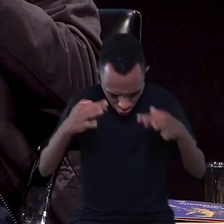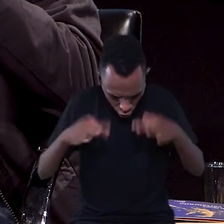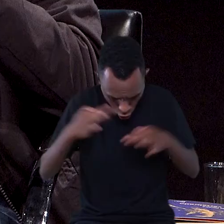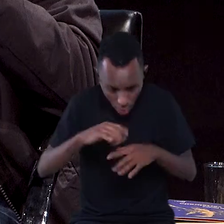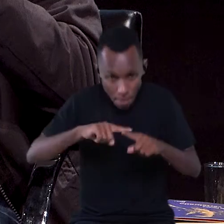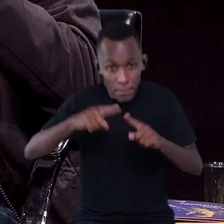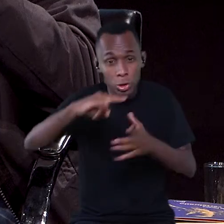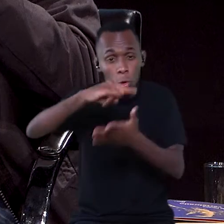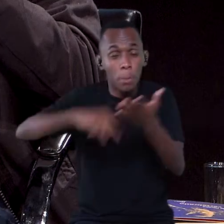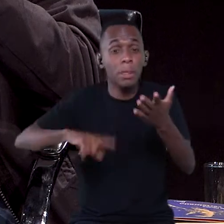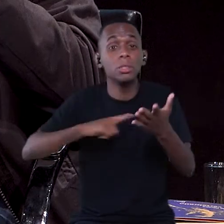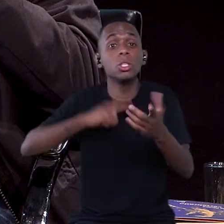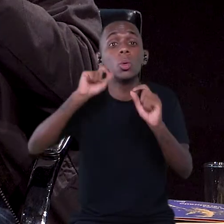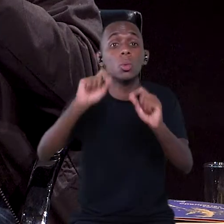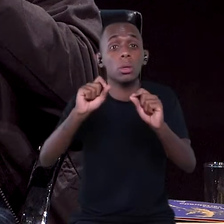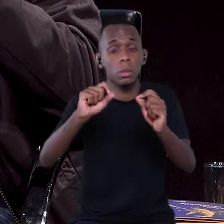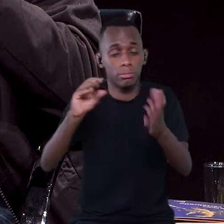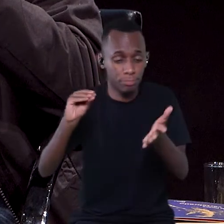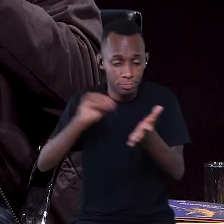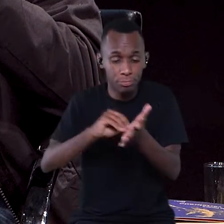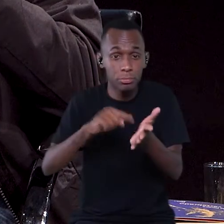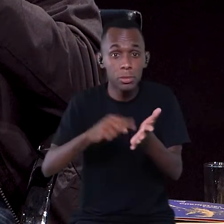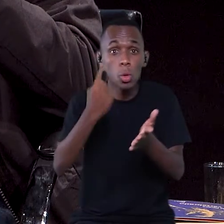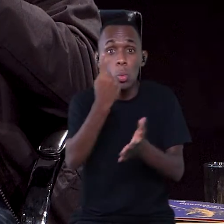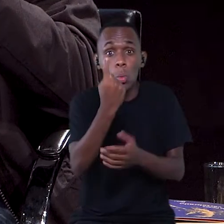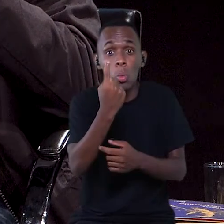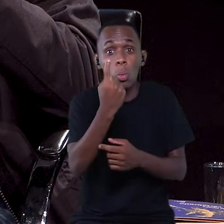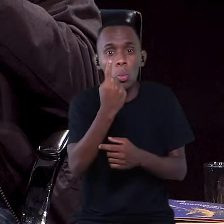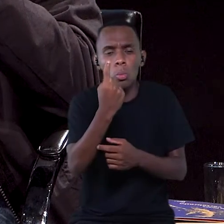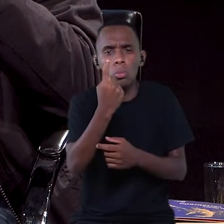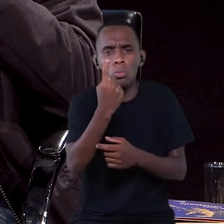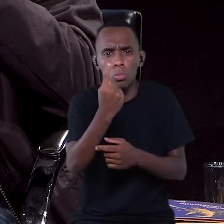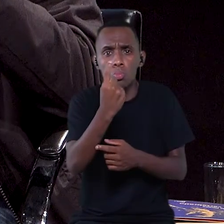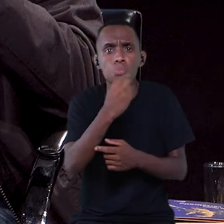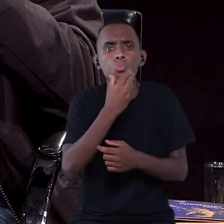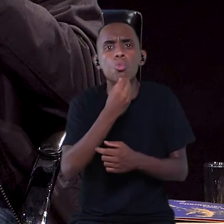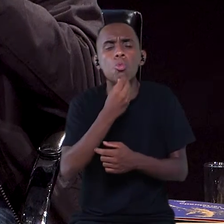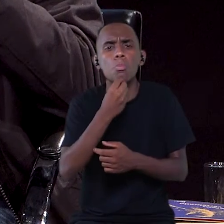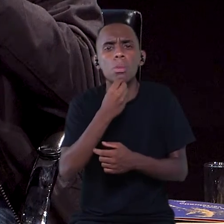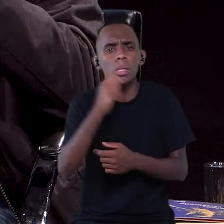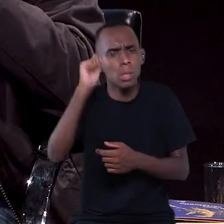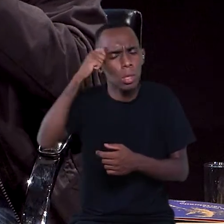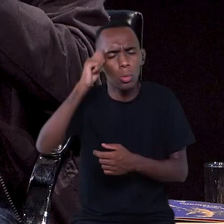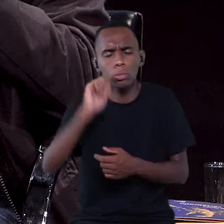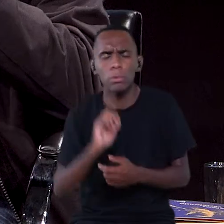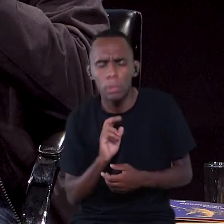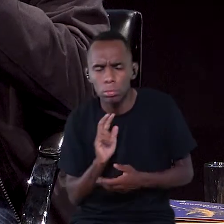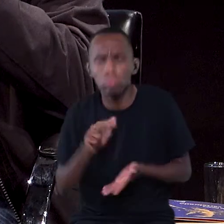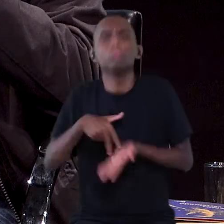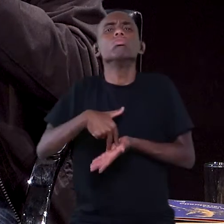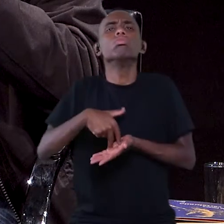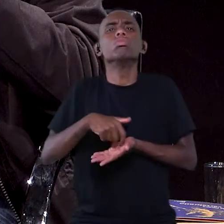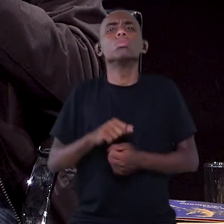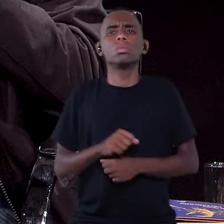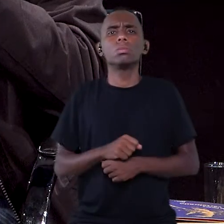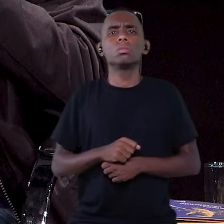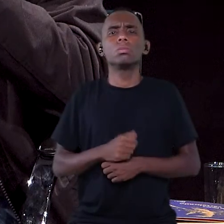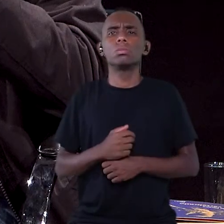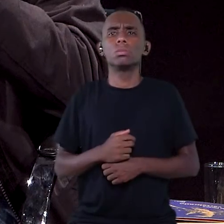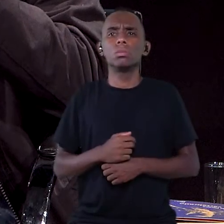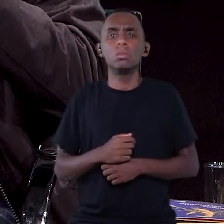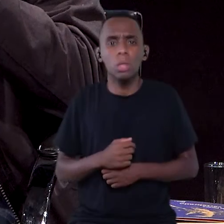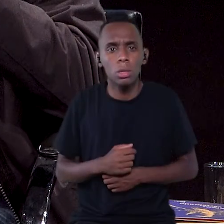há um registro de um documento que fala de um desses indivíduos que estava com a cabeça erguida. Um desses indivíduos. E o João